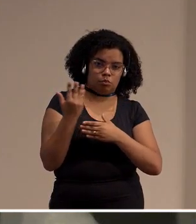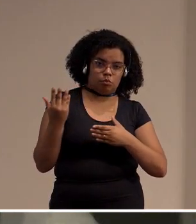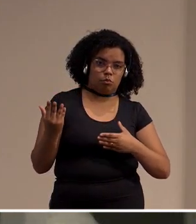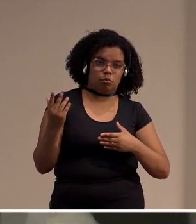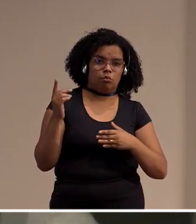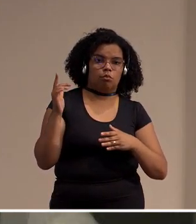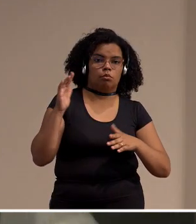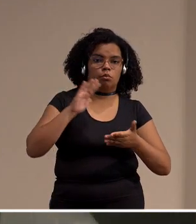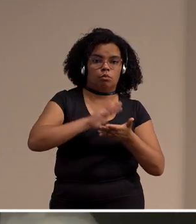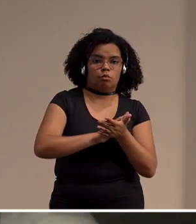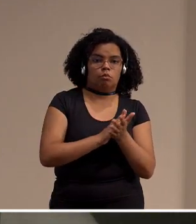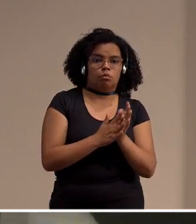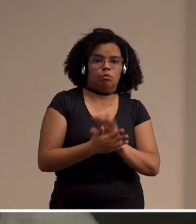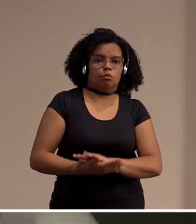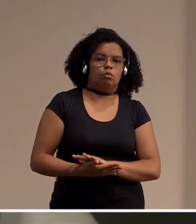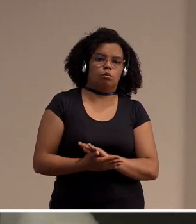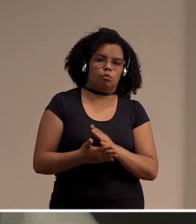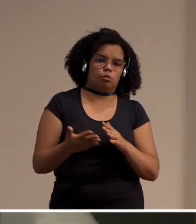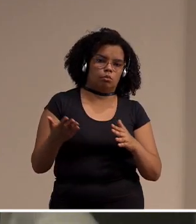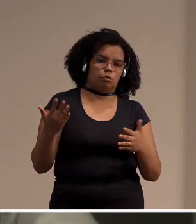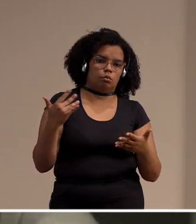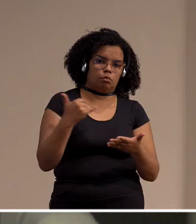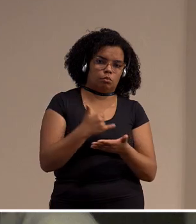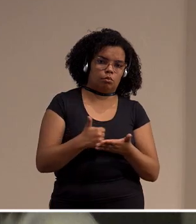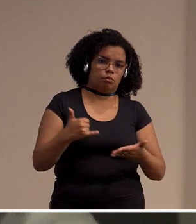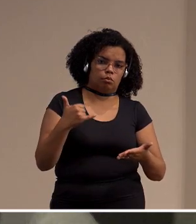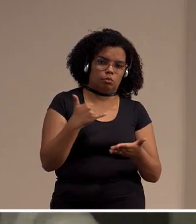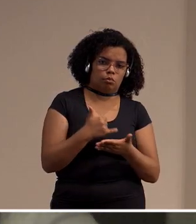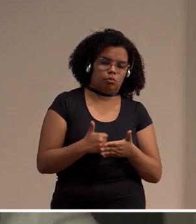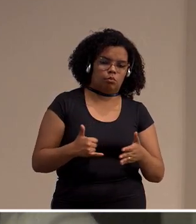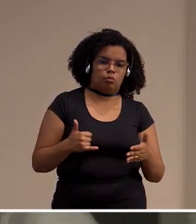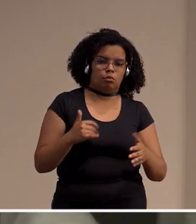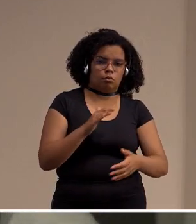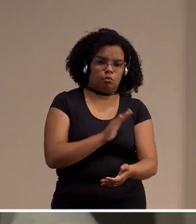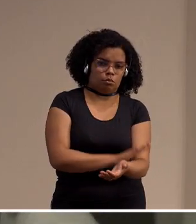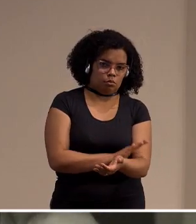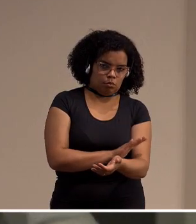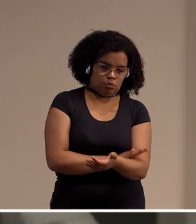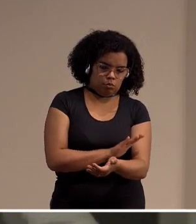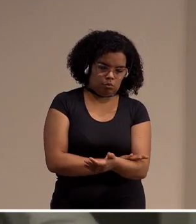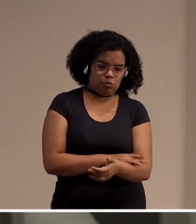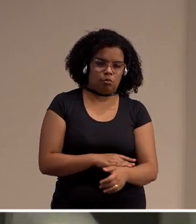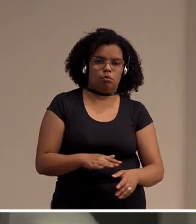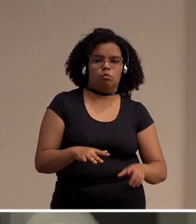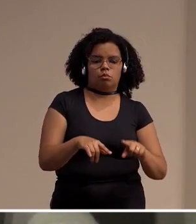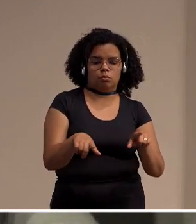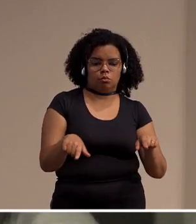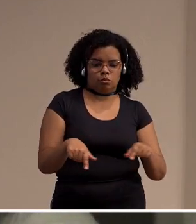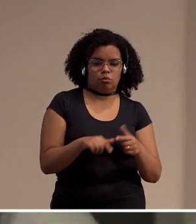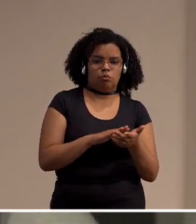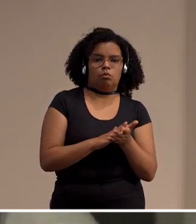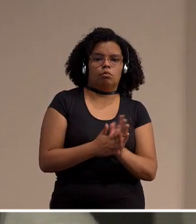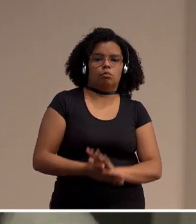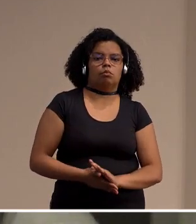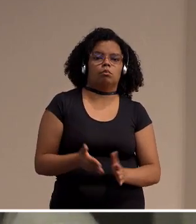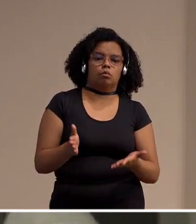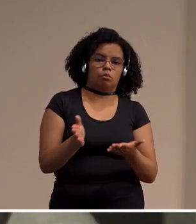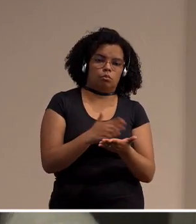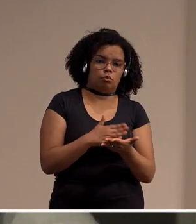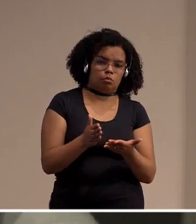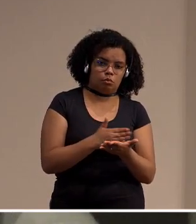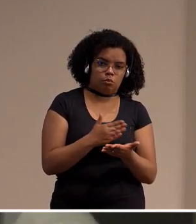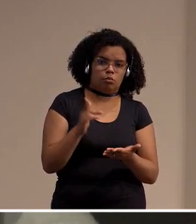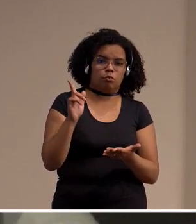pelo narcotráfico. Esse mesmo território ele foi destruído, e o livro é contado pelo algodão,